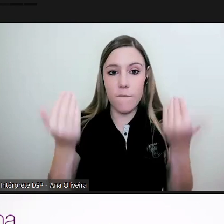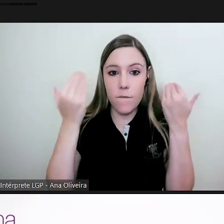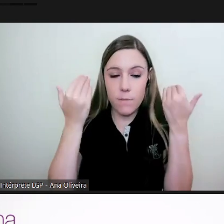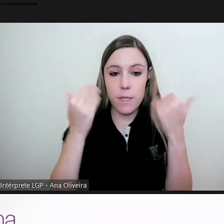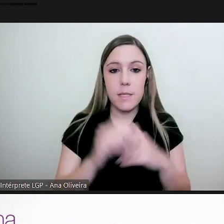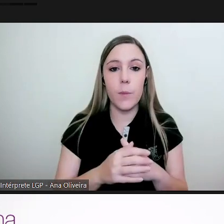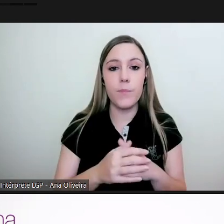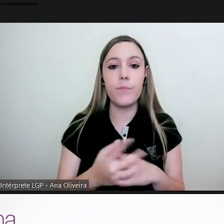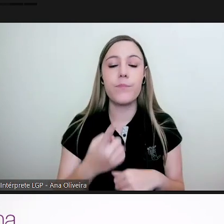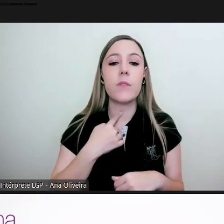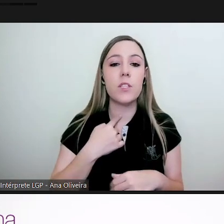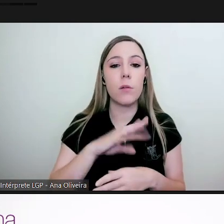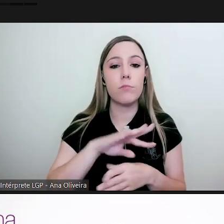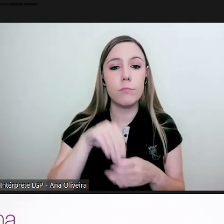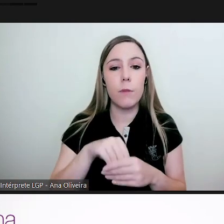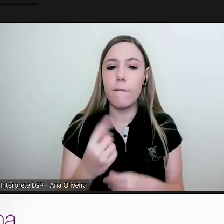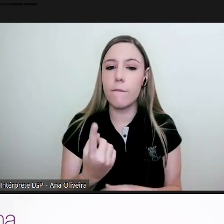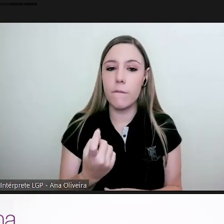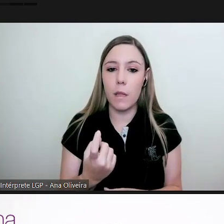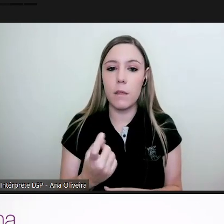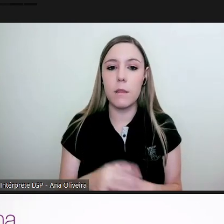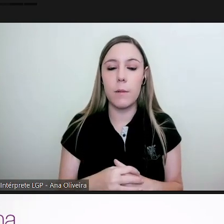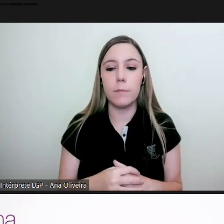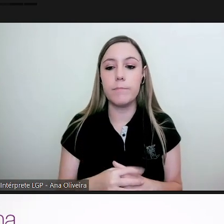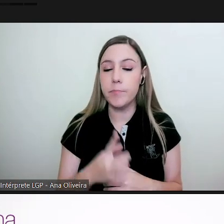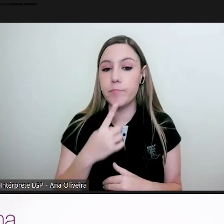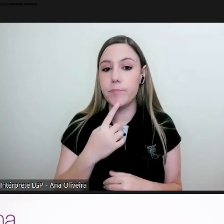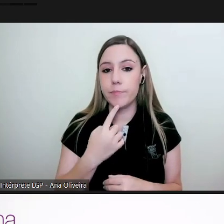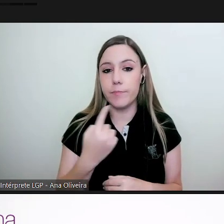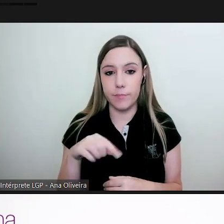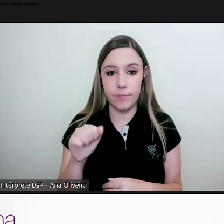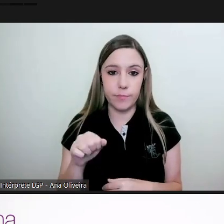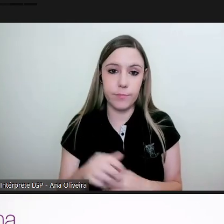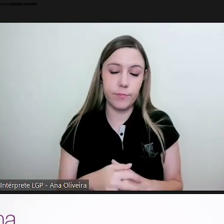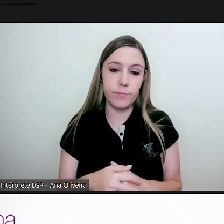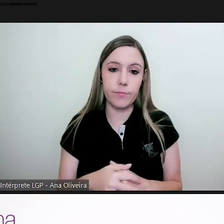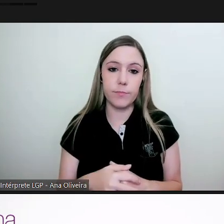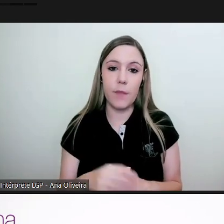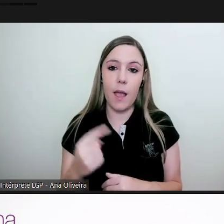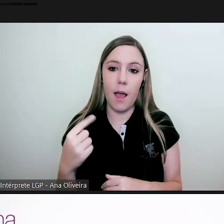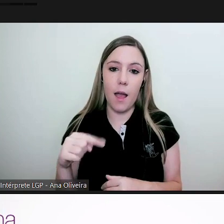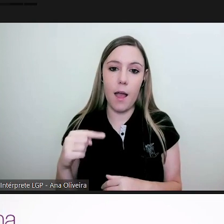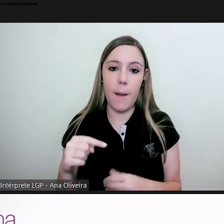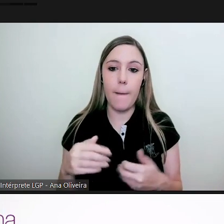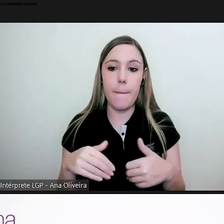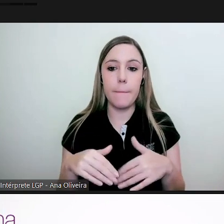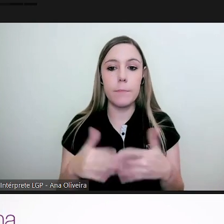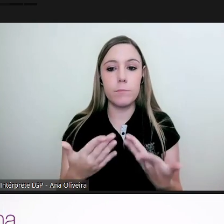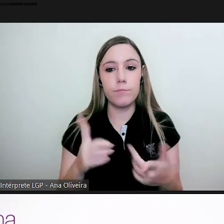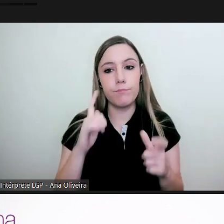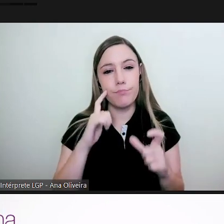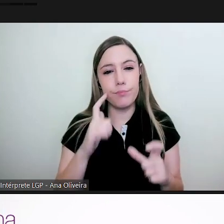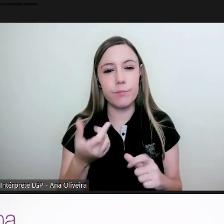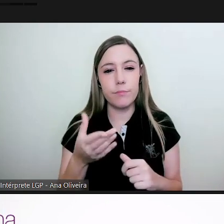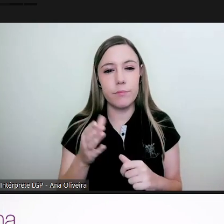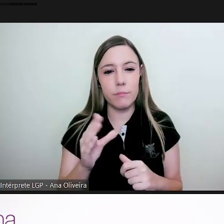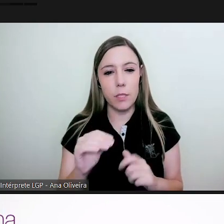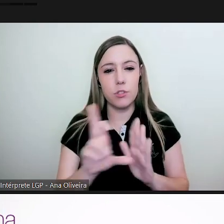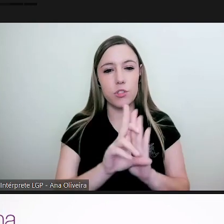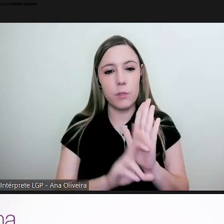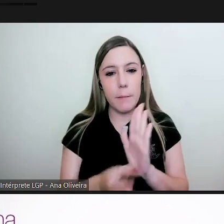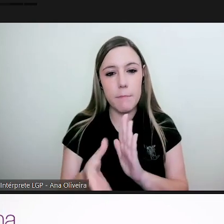inclusão digital ainda se percebe e, portanto, mais regulação, talvez a tal